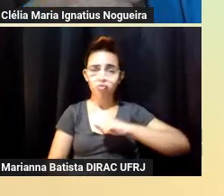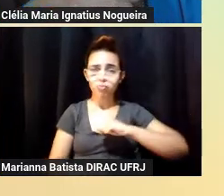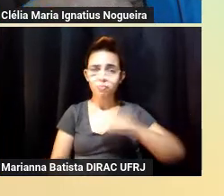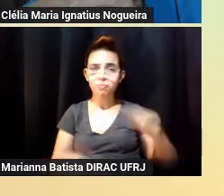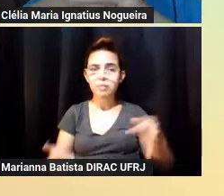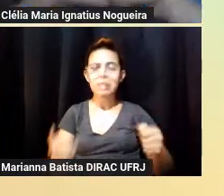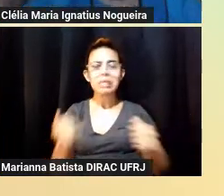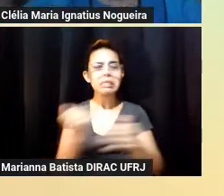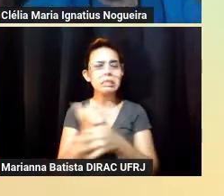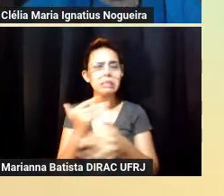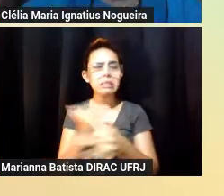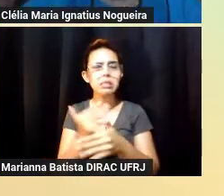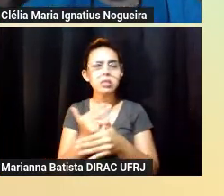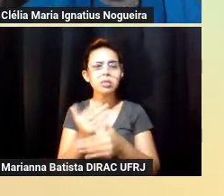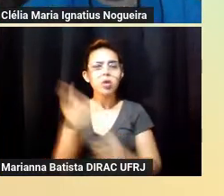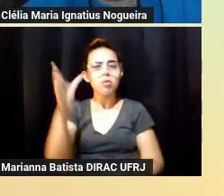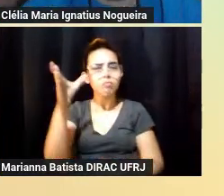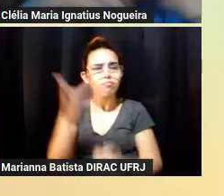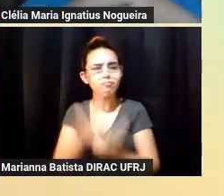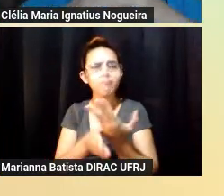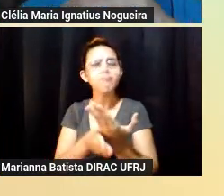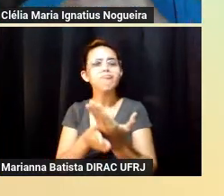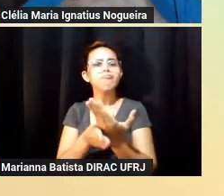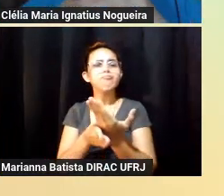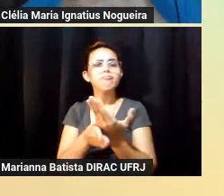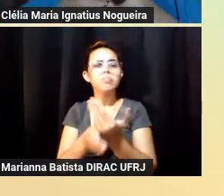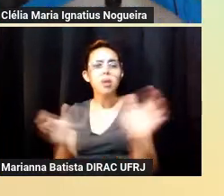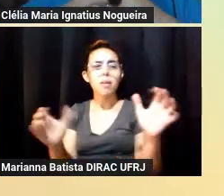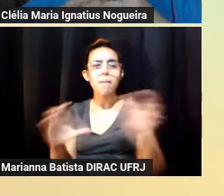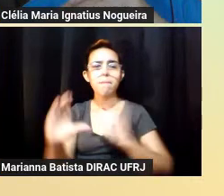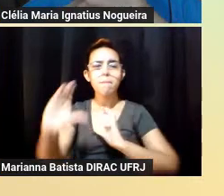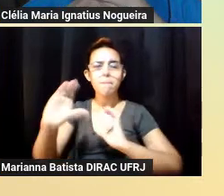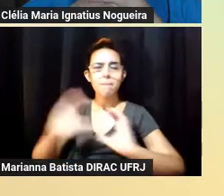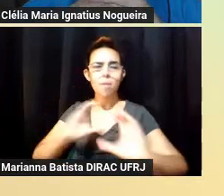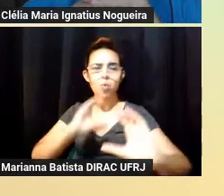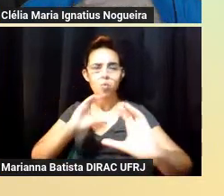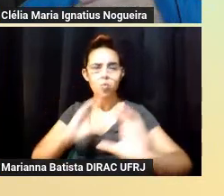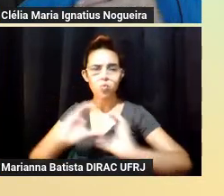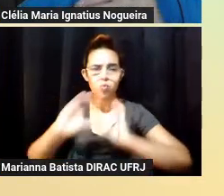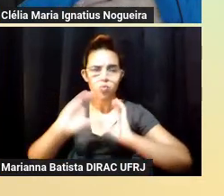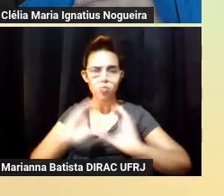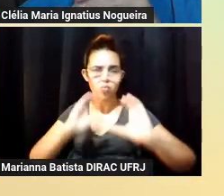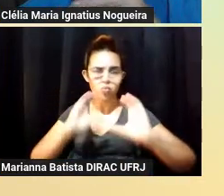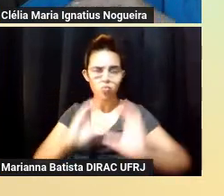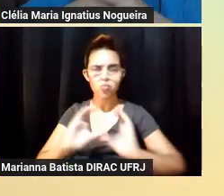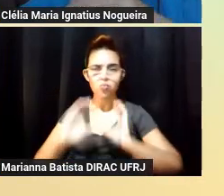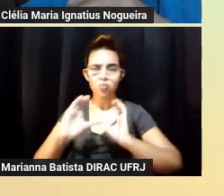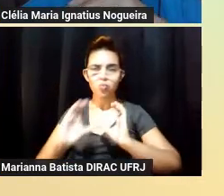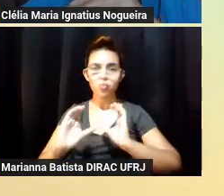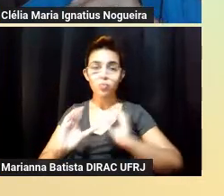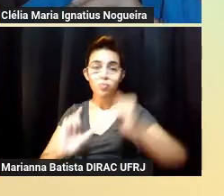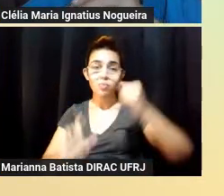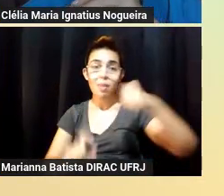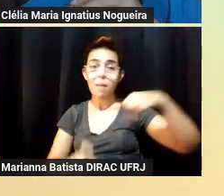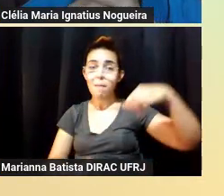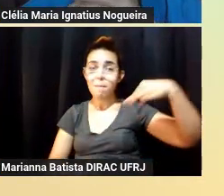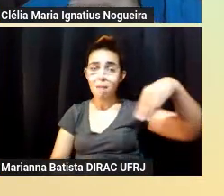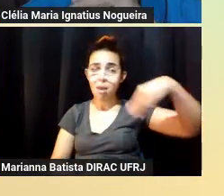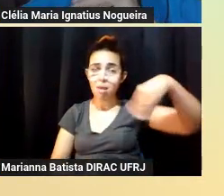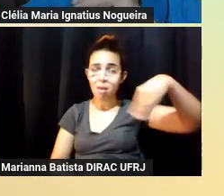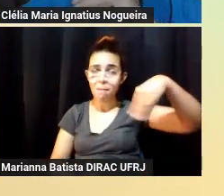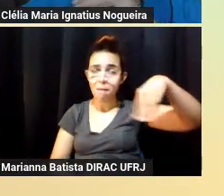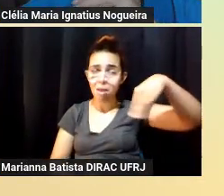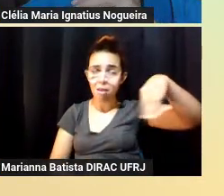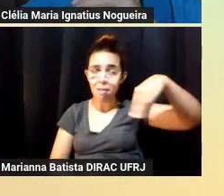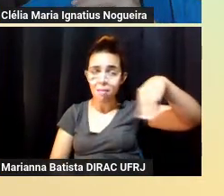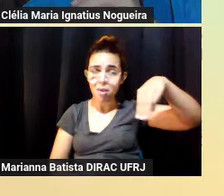de uma canção, né? Maringá, Maringá, da canção de Gilberto Carvalho. E falou que tinha uma universidade. E eu disse, olha aí um